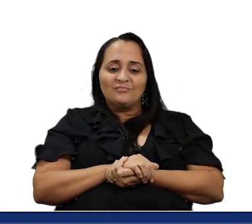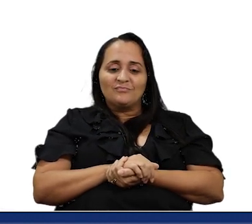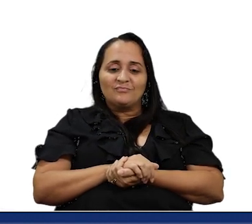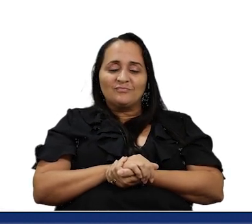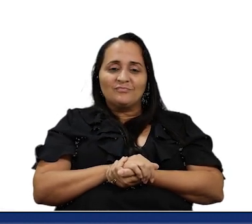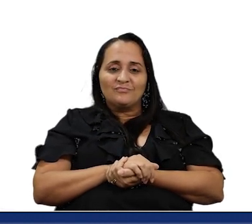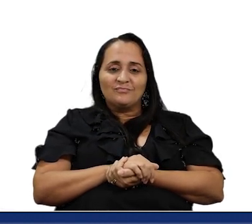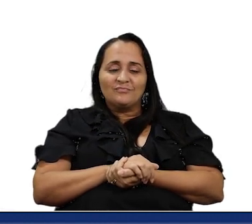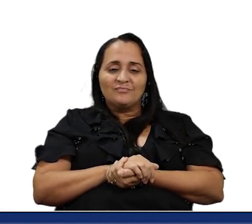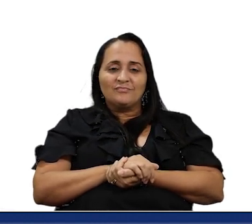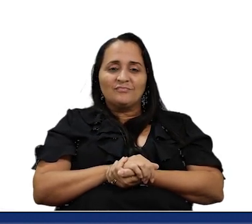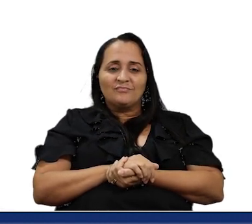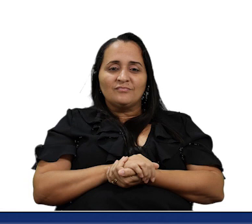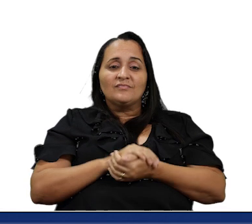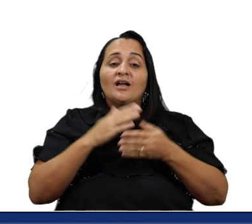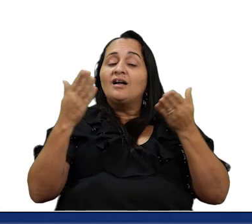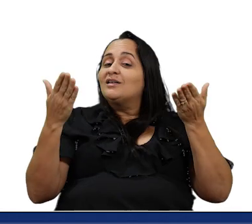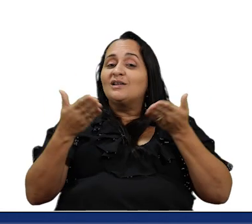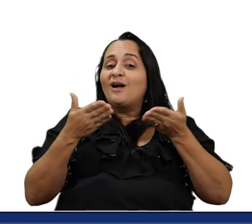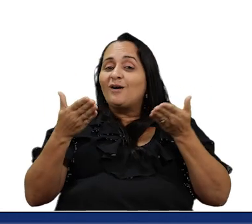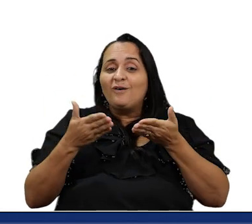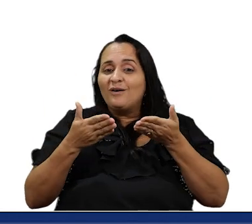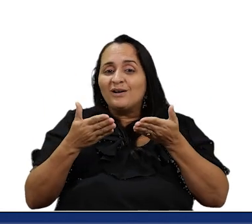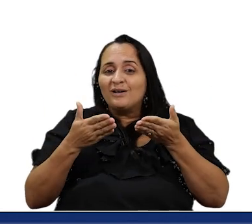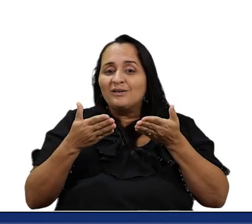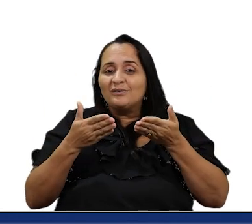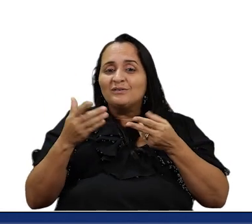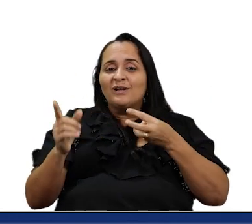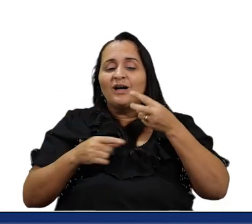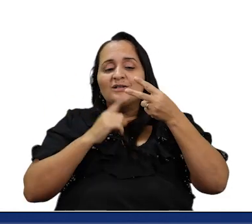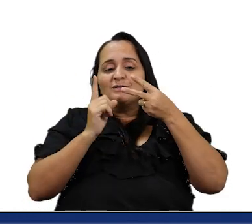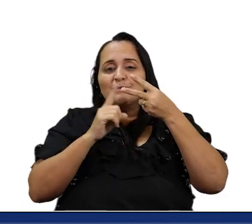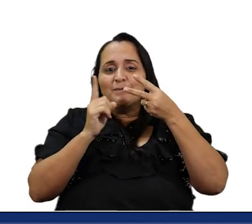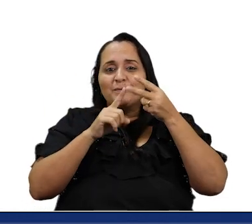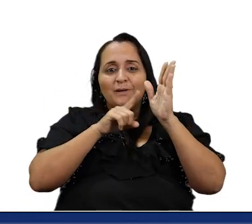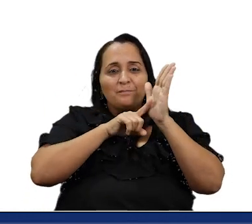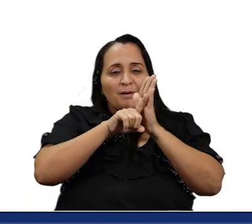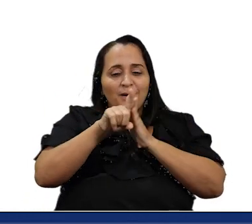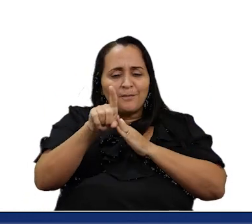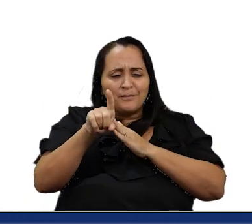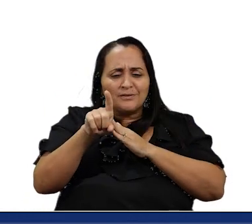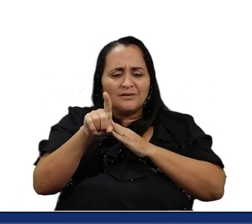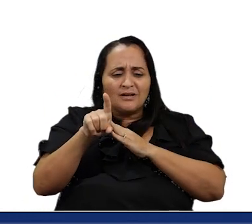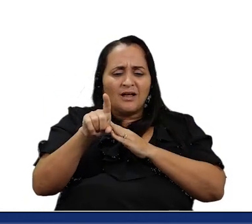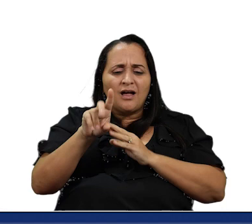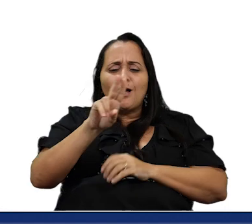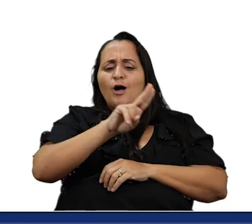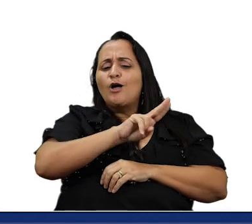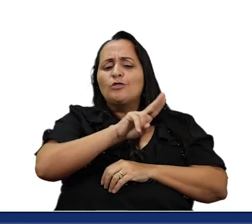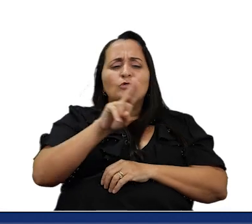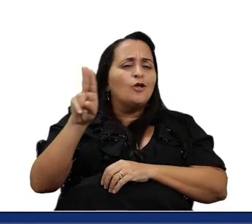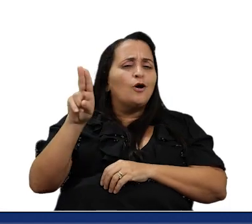músicos, tá bom? E agora, a segunda pergunta, que é o nome responsável pelo